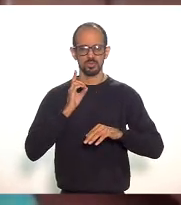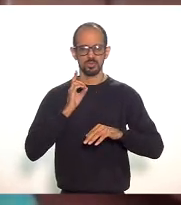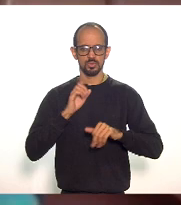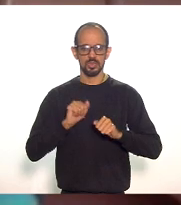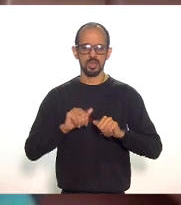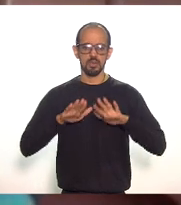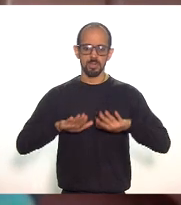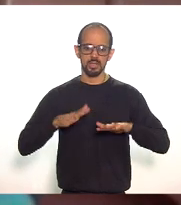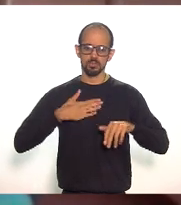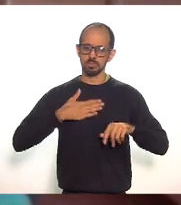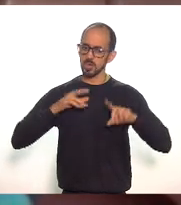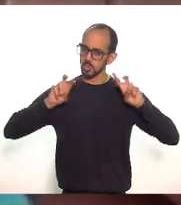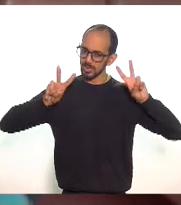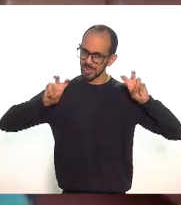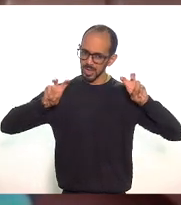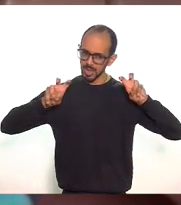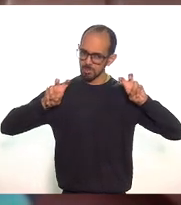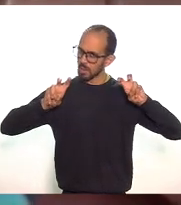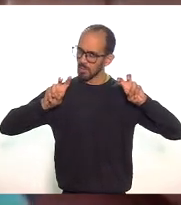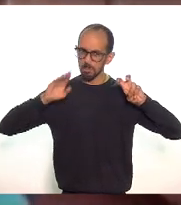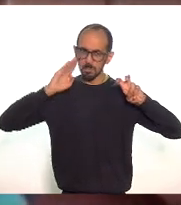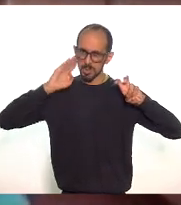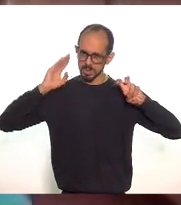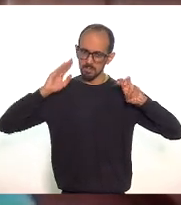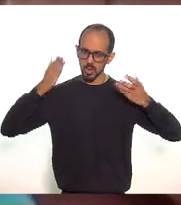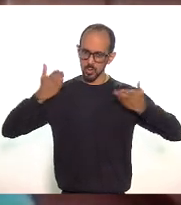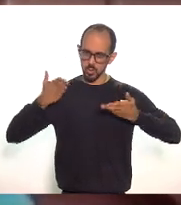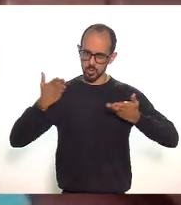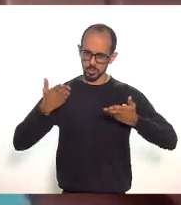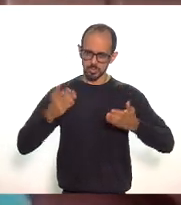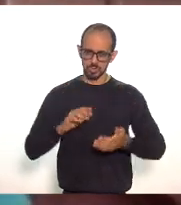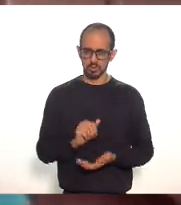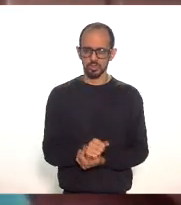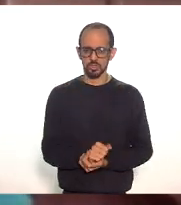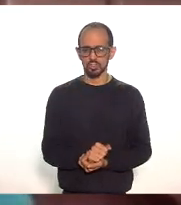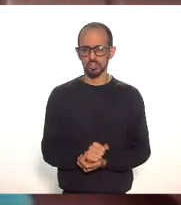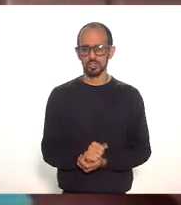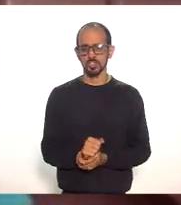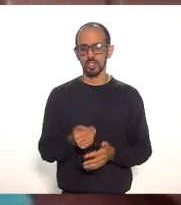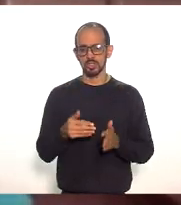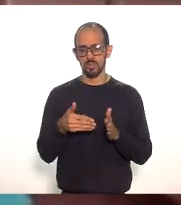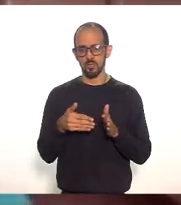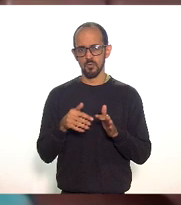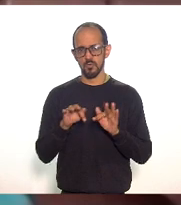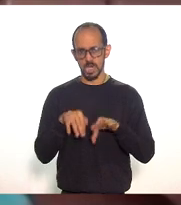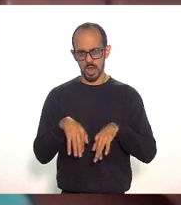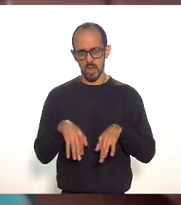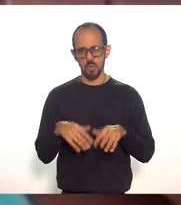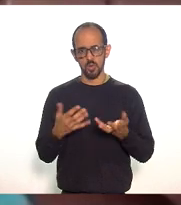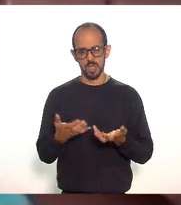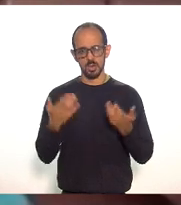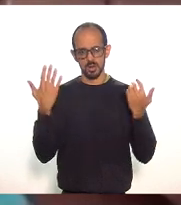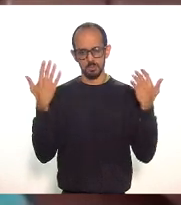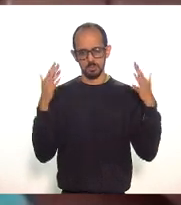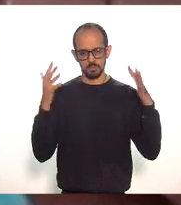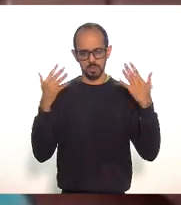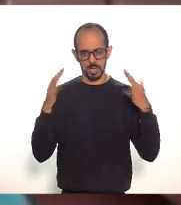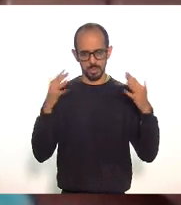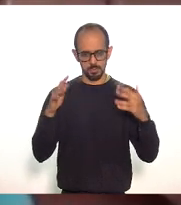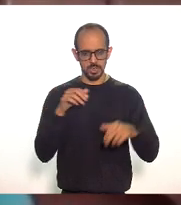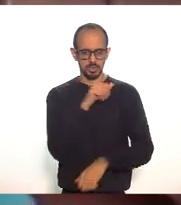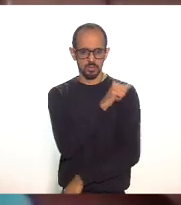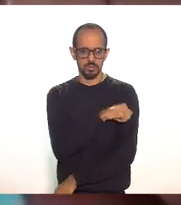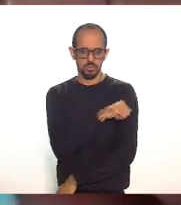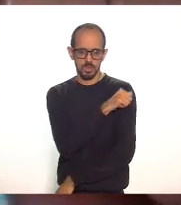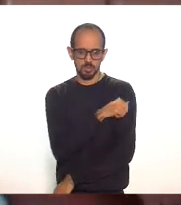meu tema central hoje do expediente final, também quero aqui parabenizar a deputada enfermeira Rejane